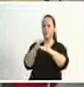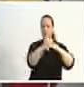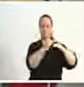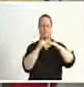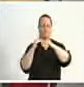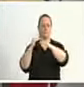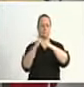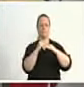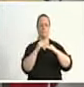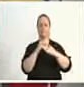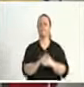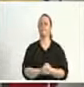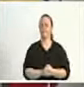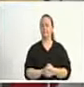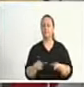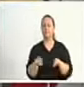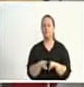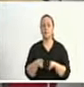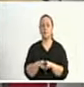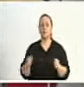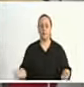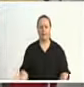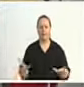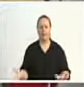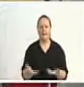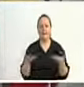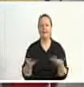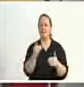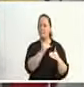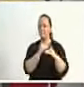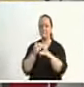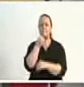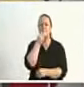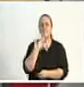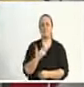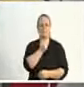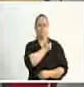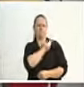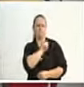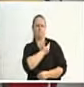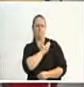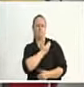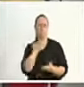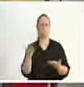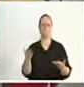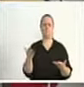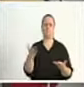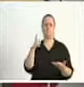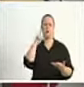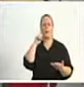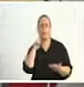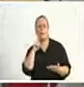regionais, além de promover o bem de todos, sem preconceitos de origem, sexo,